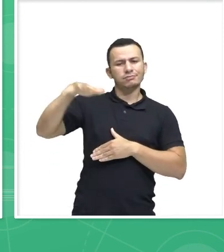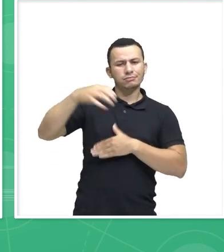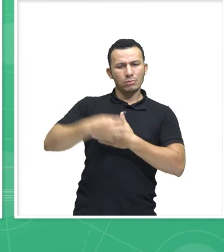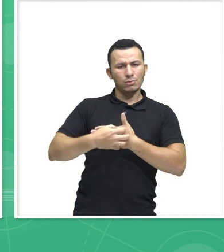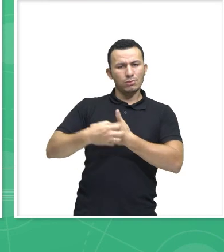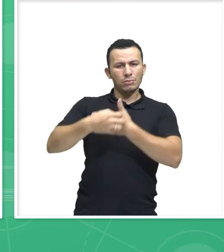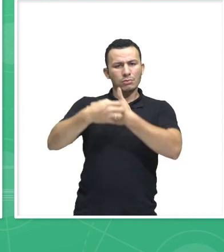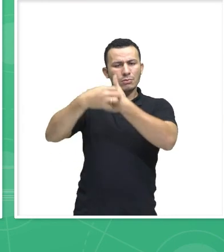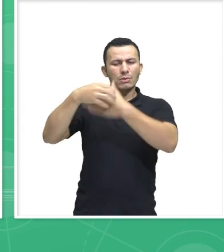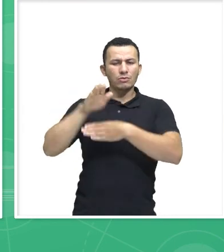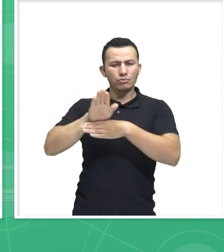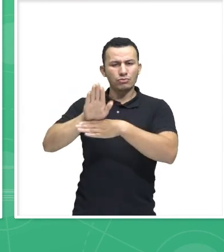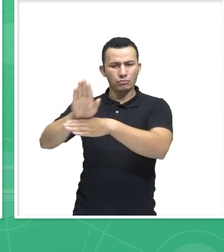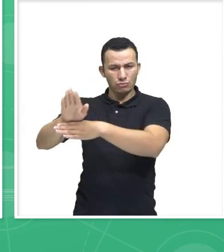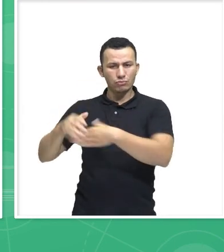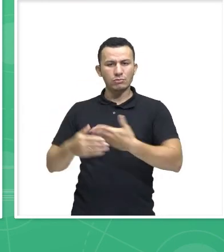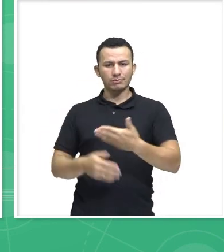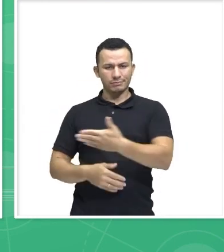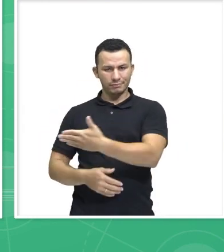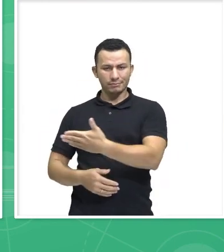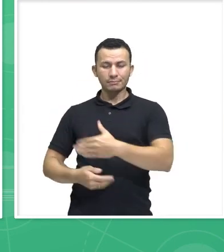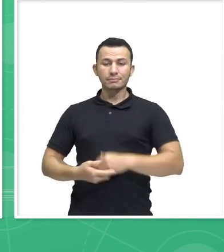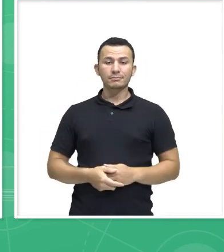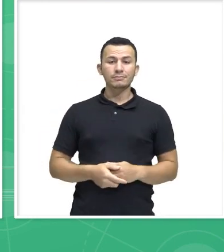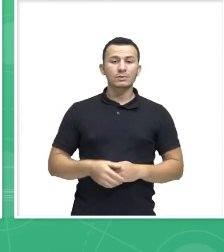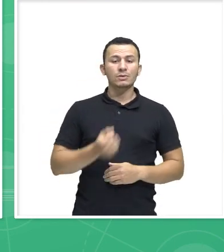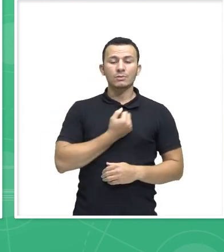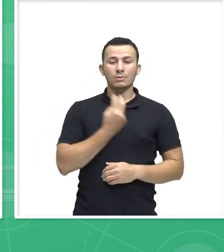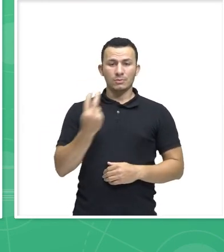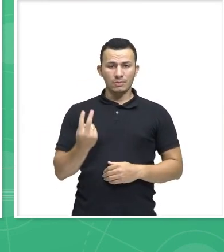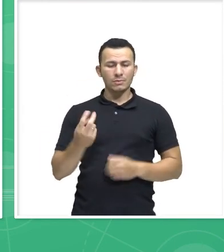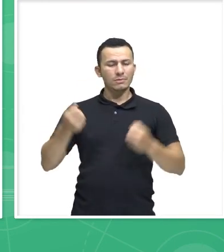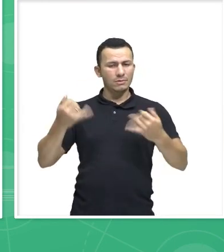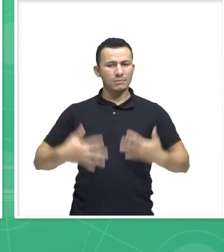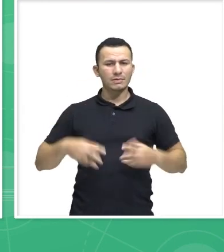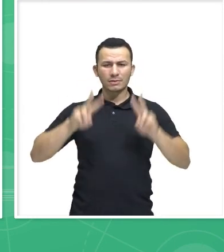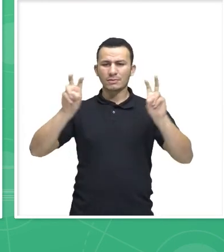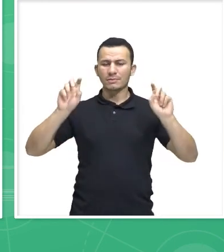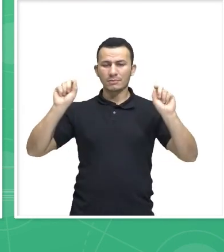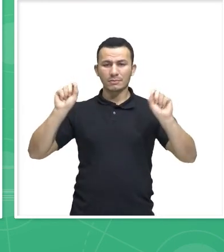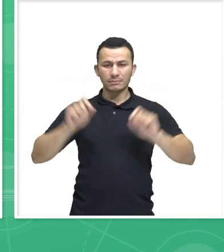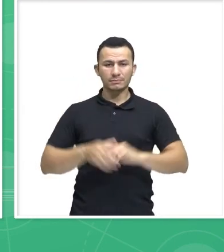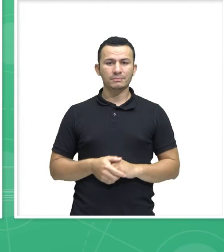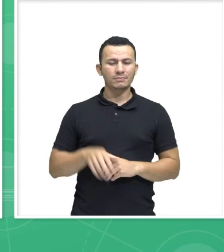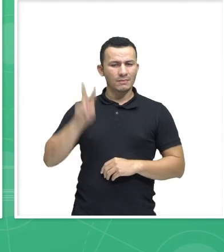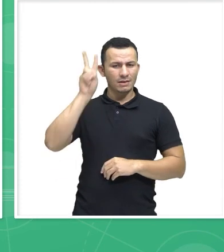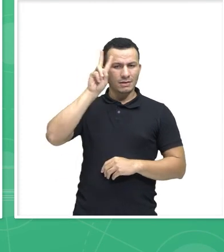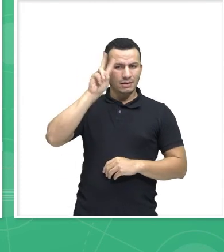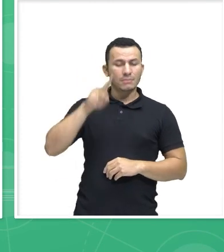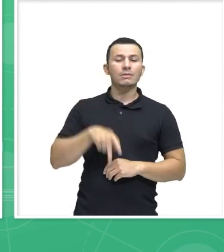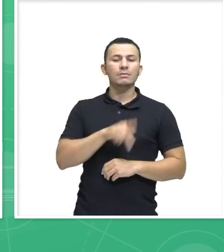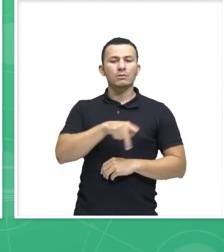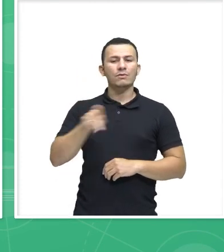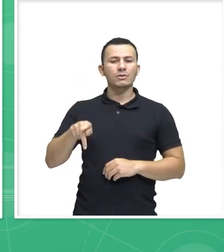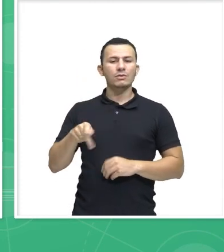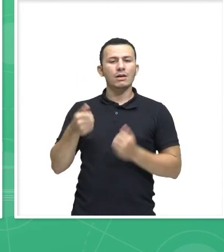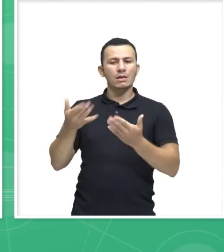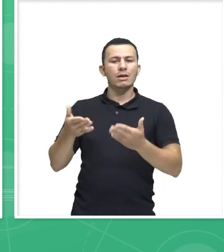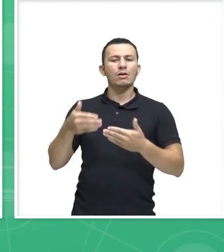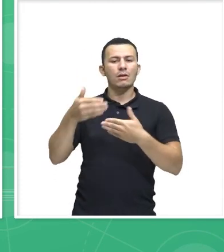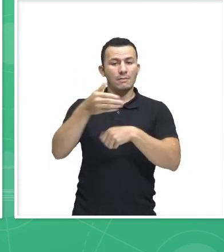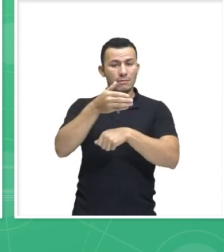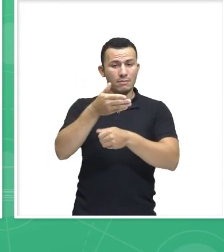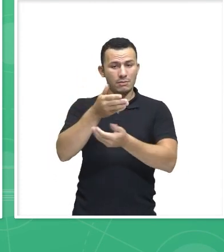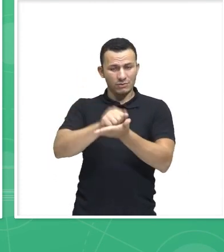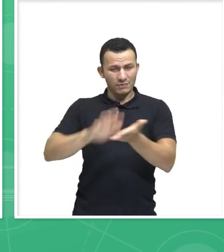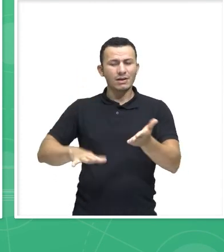superfície ou em direção ao fundo na nossa questão de número 2 as vezes a gente teve aquela situação o professor aplicou uma prova prática sobre